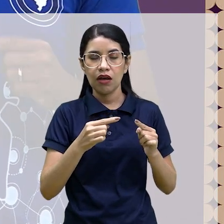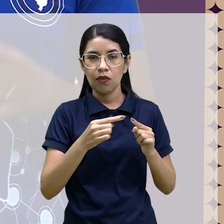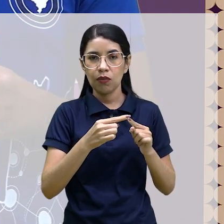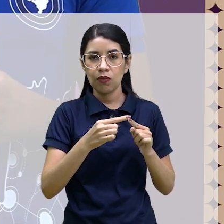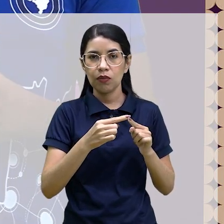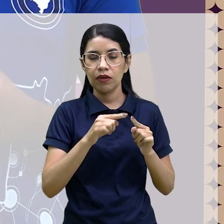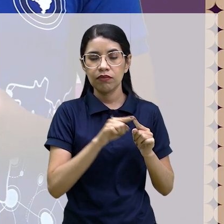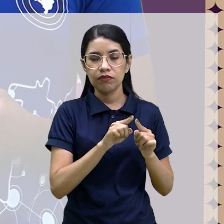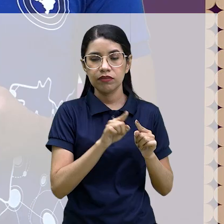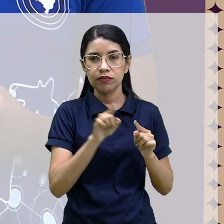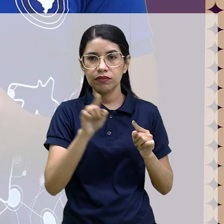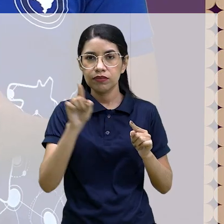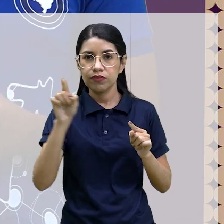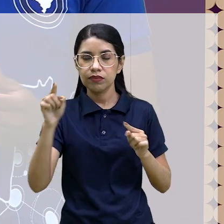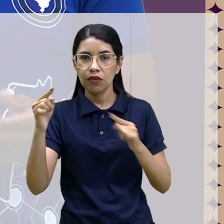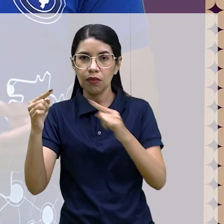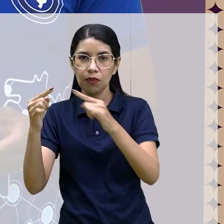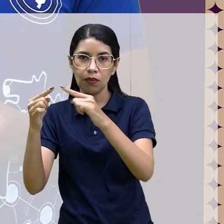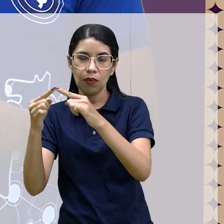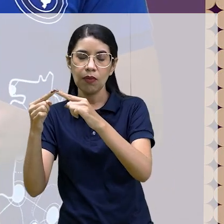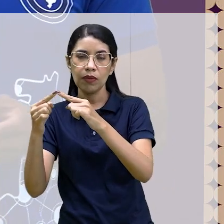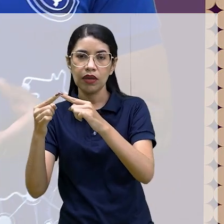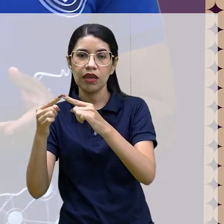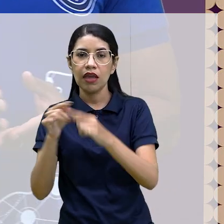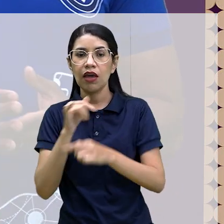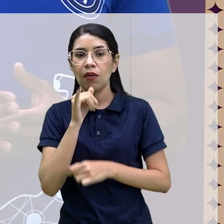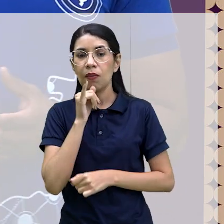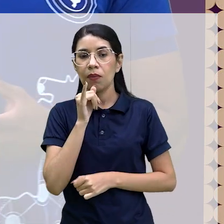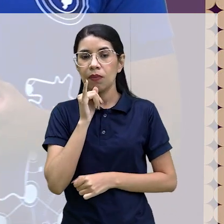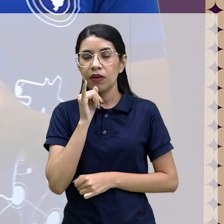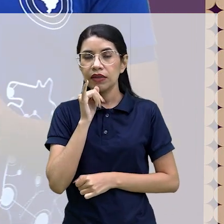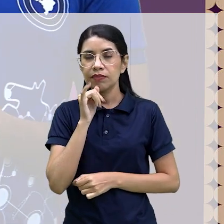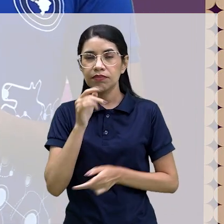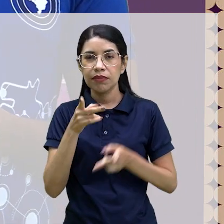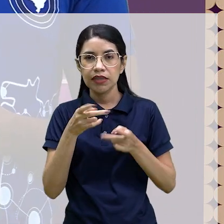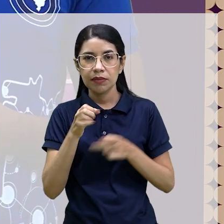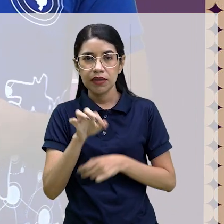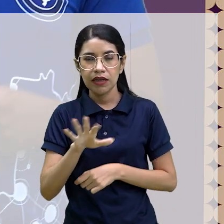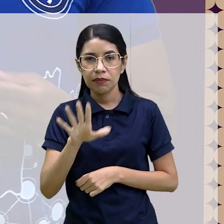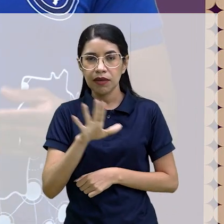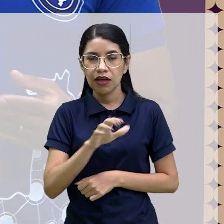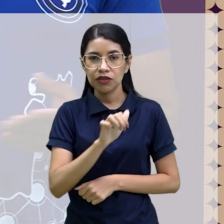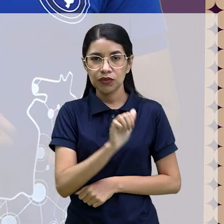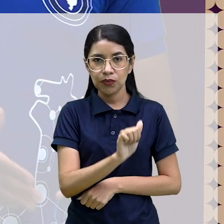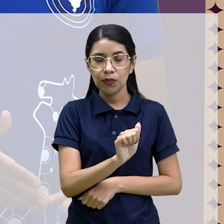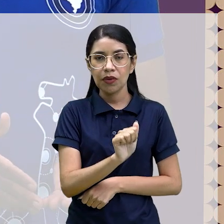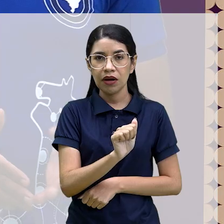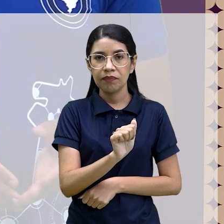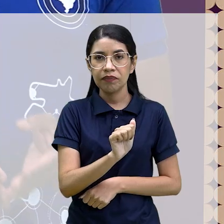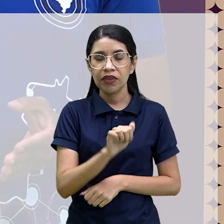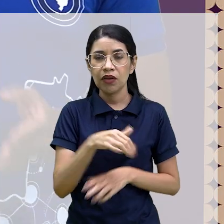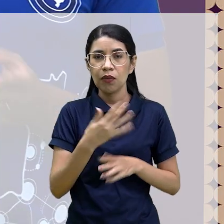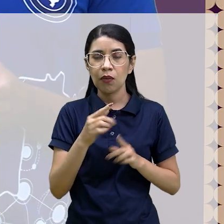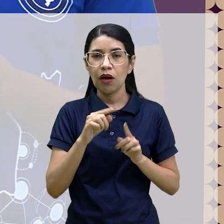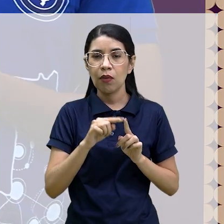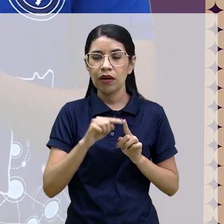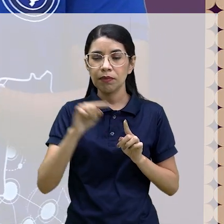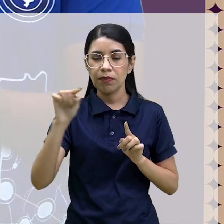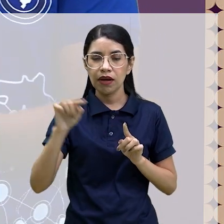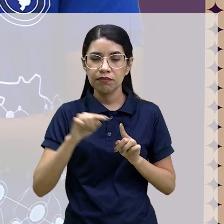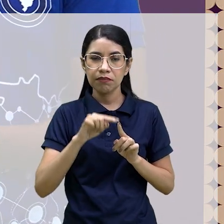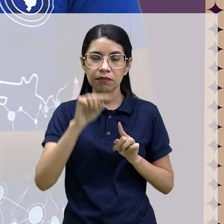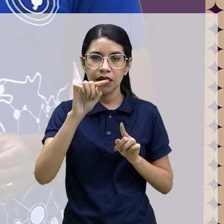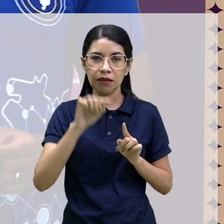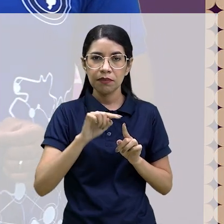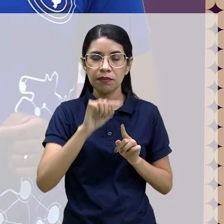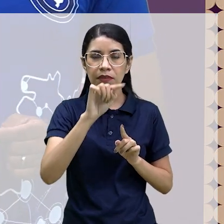ligar dois vértices não consecutivos. Então, por exemplo, observando só o vértice A, quem seriam as diagonais saindo